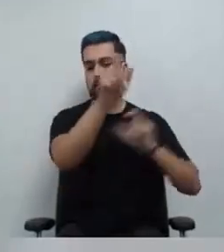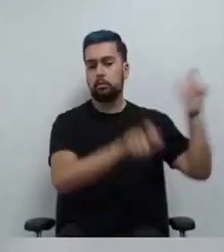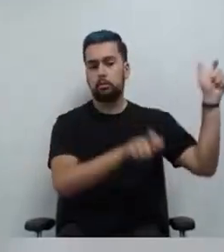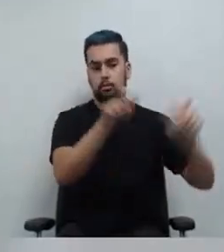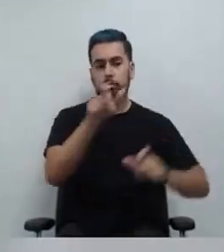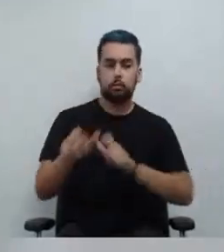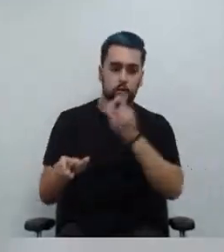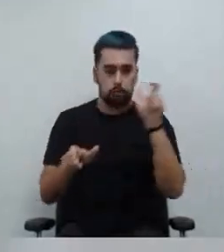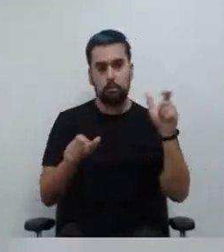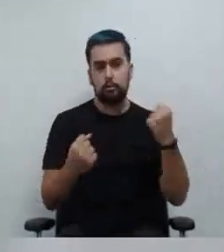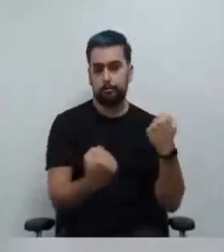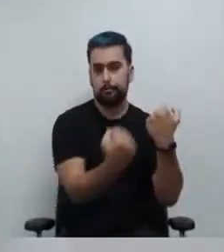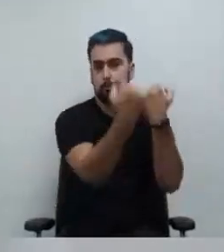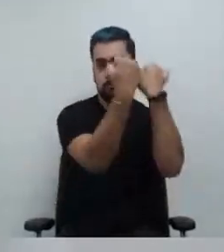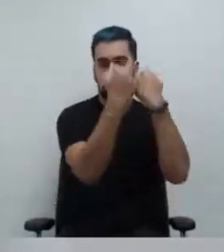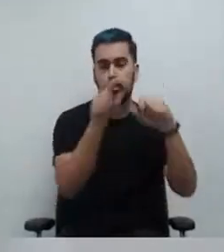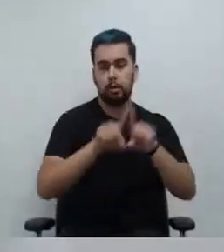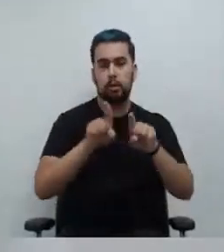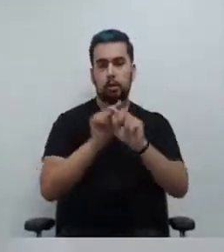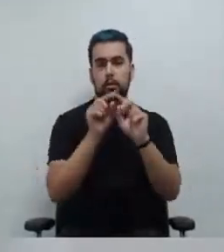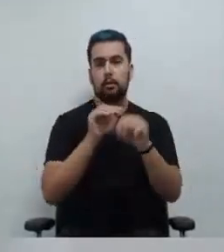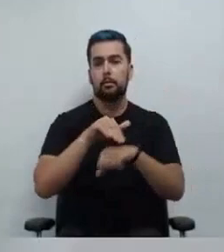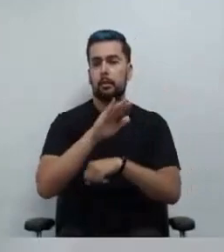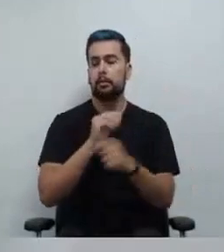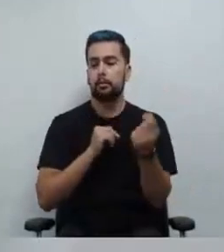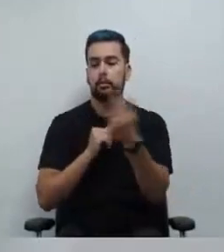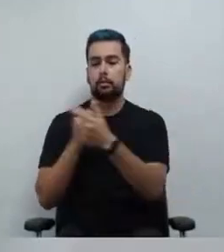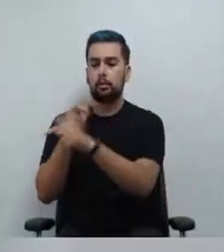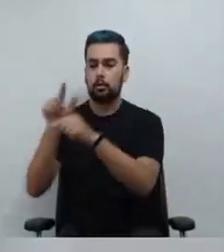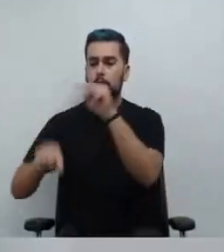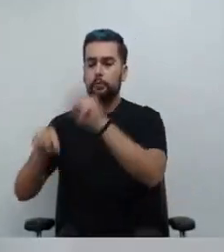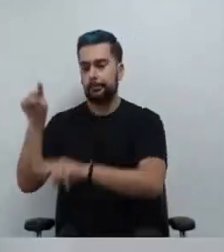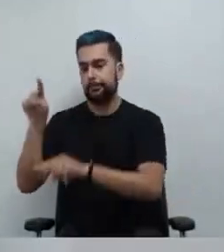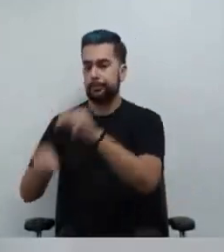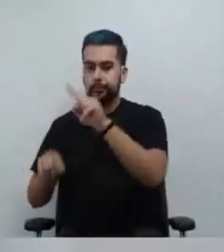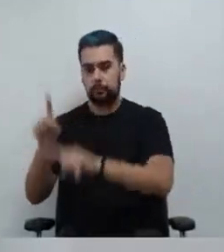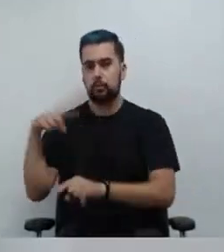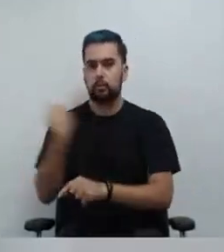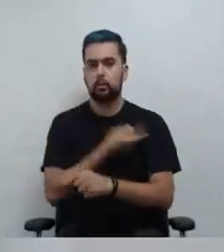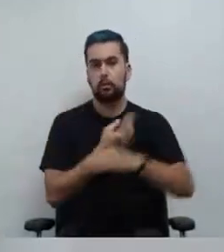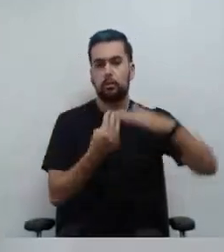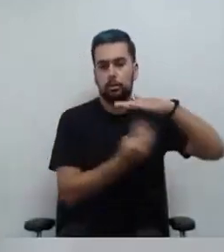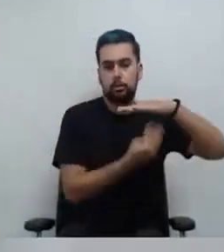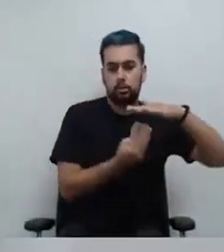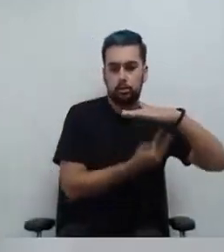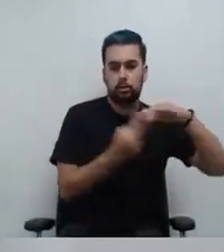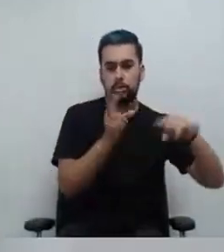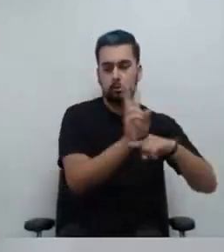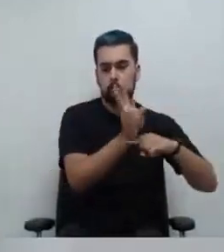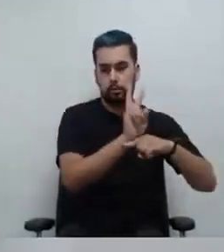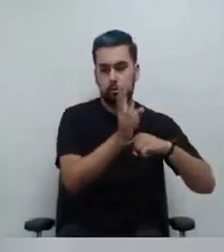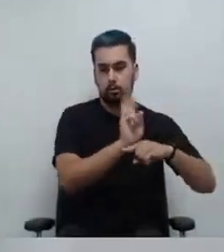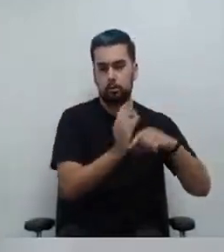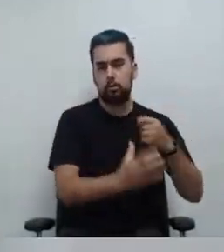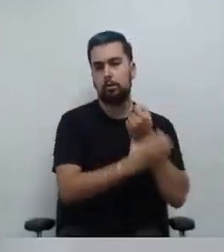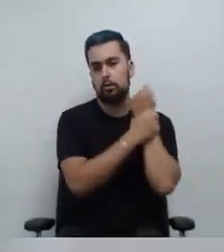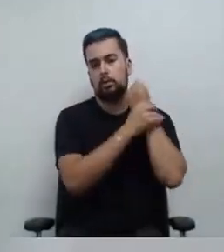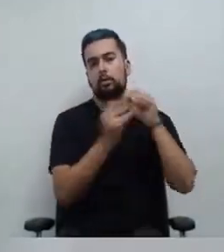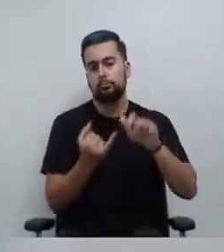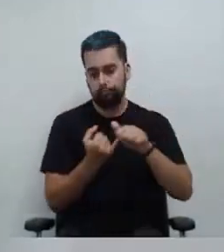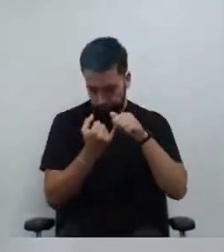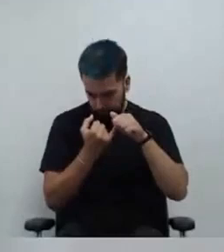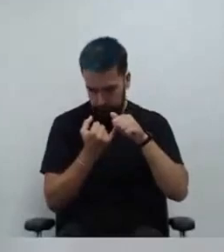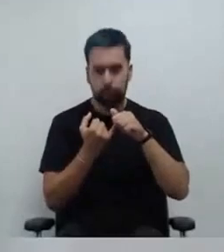pessoas mais do que de coisas, né? Nossos terceirizados de vigilância são